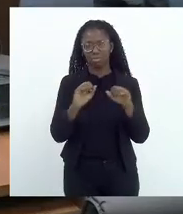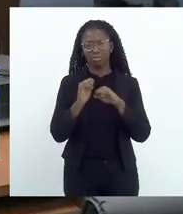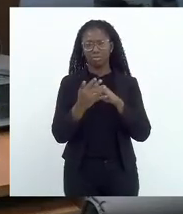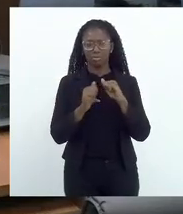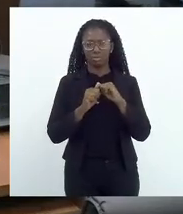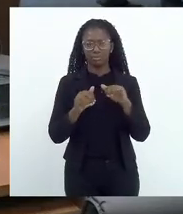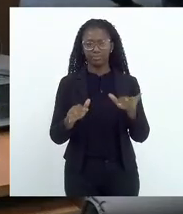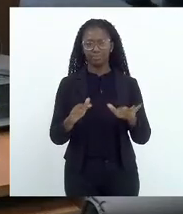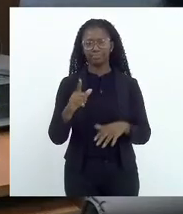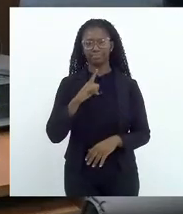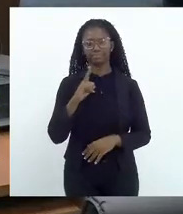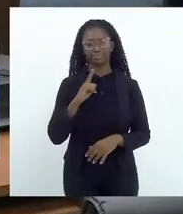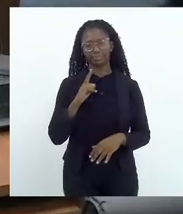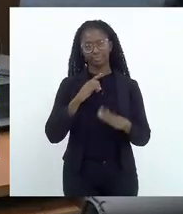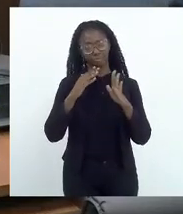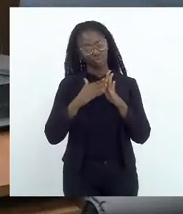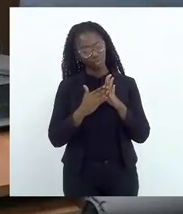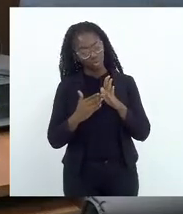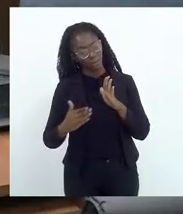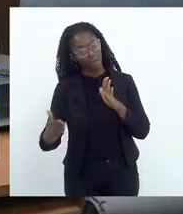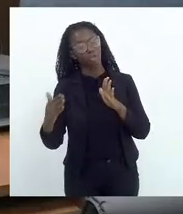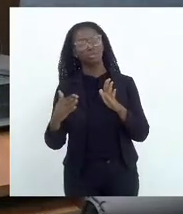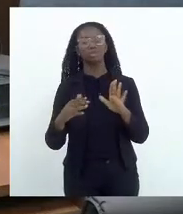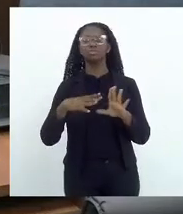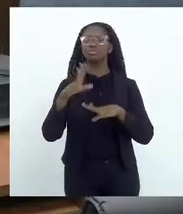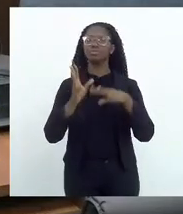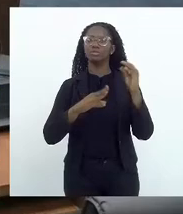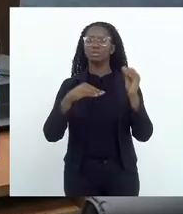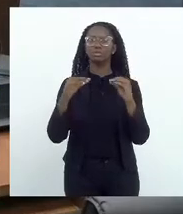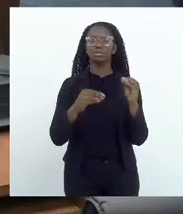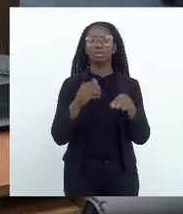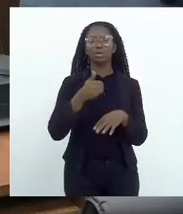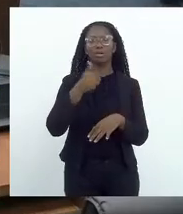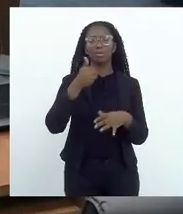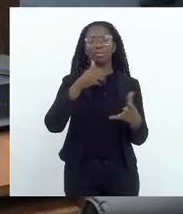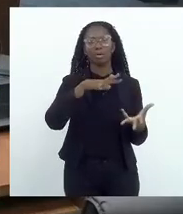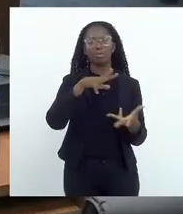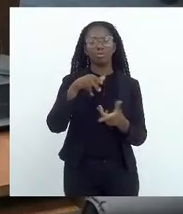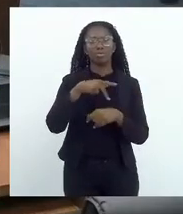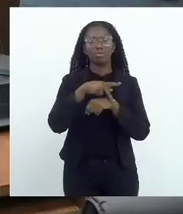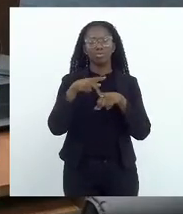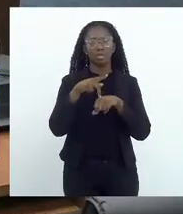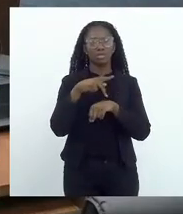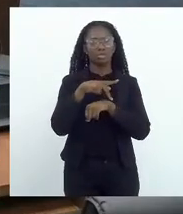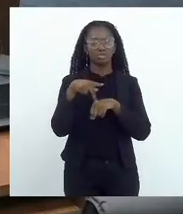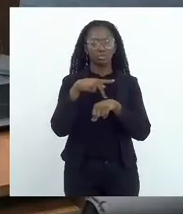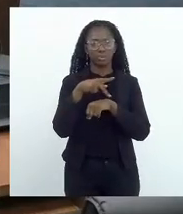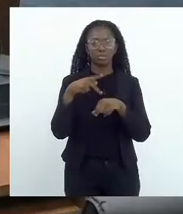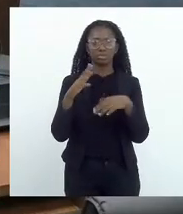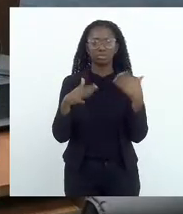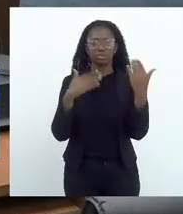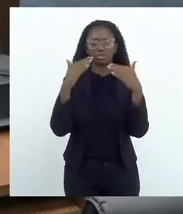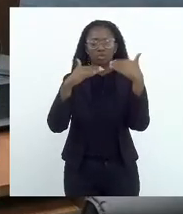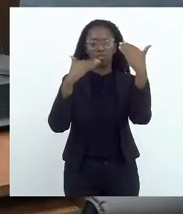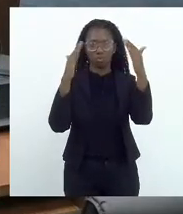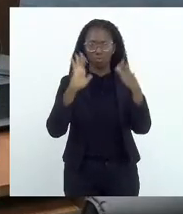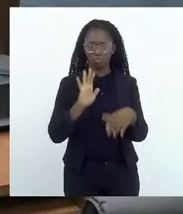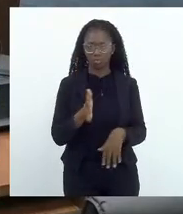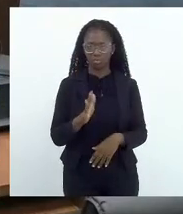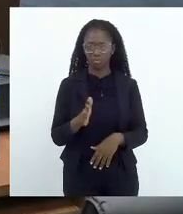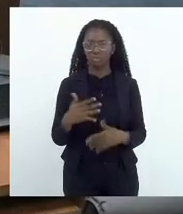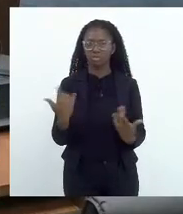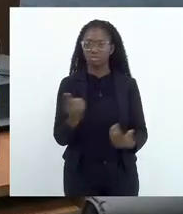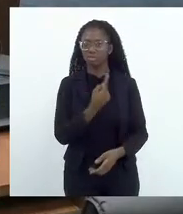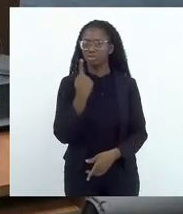um processo de flexibilização no chamado primeiro mundo, nos países desenvolvidos, com uma